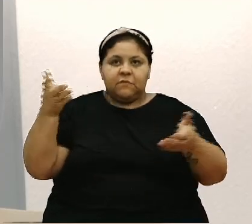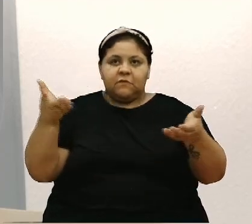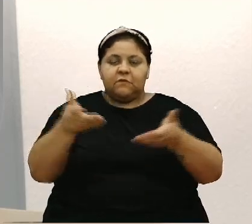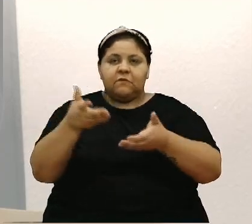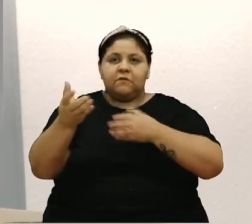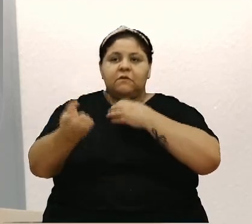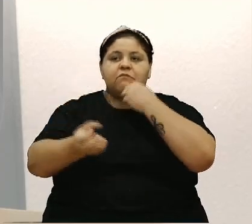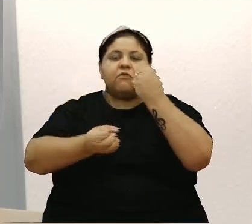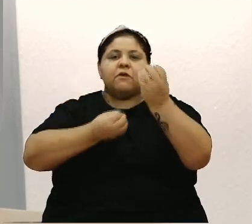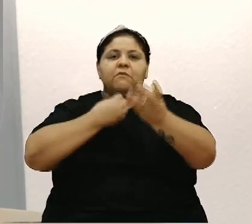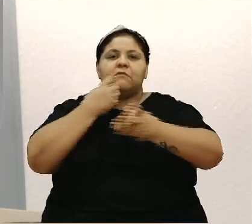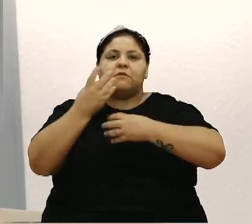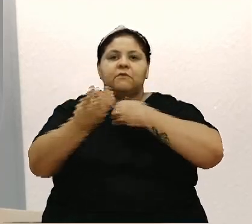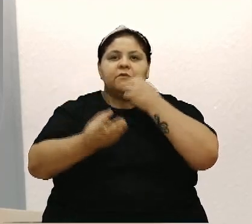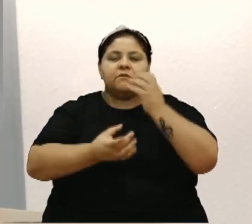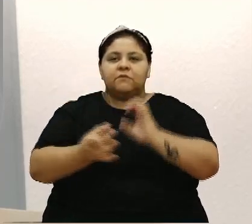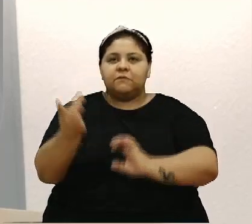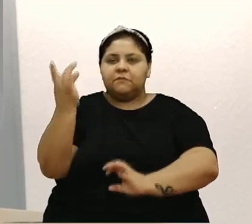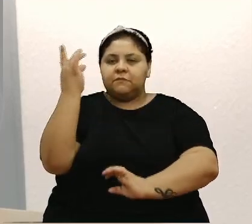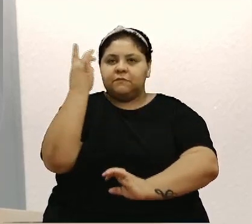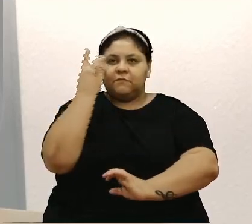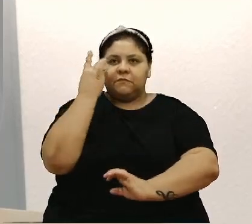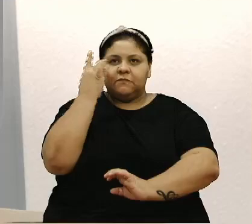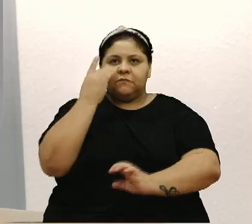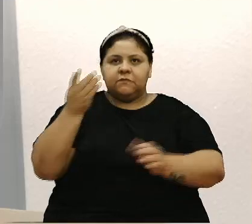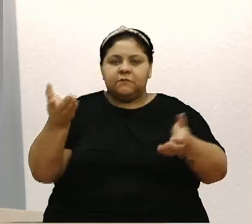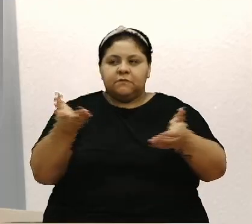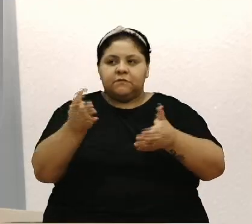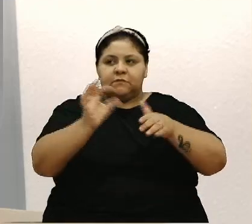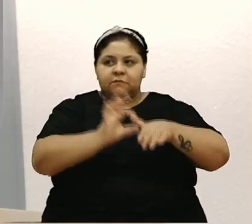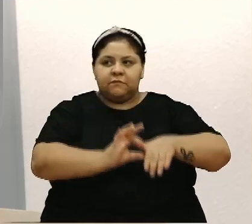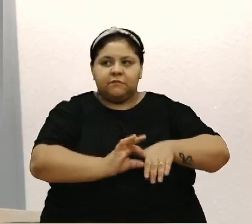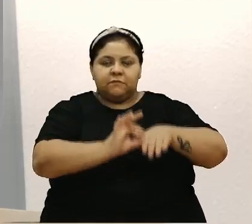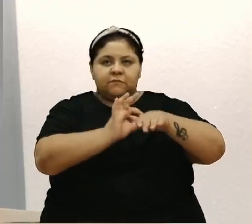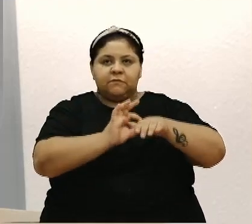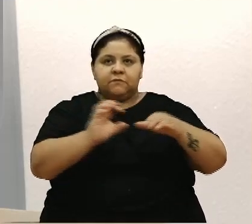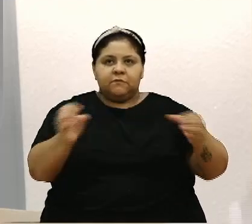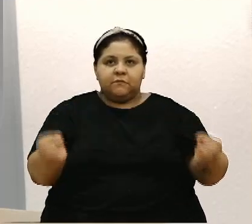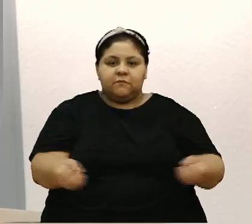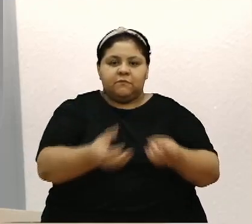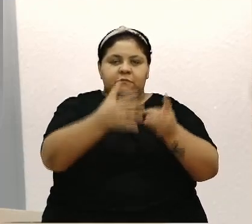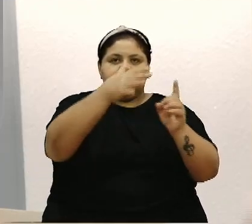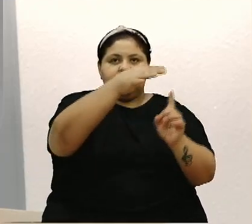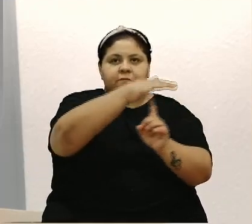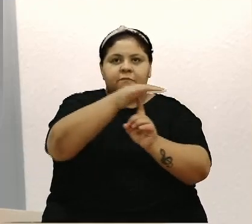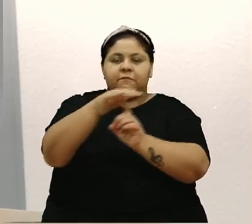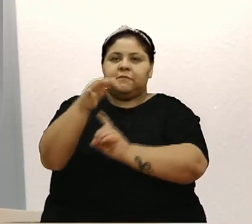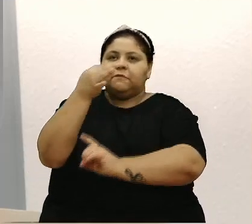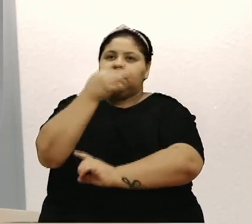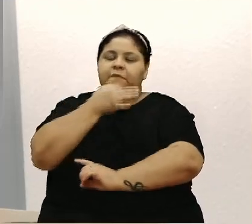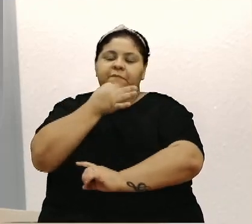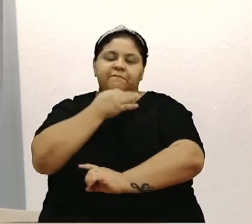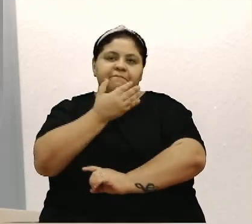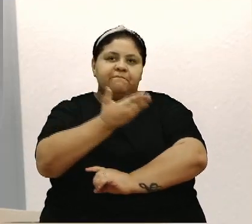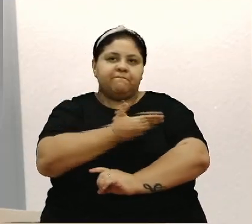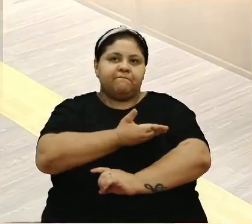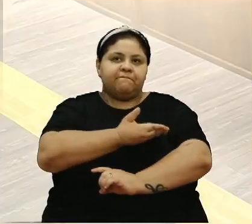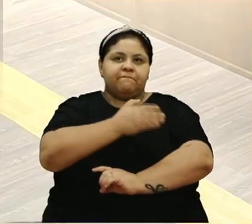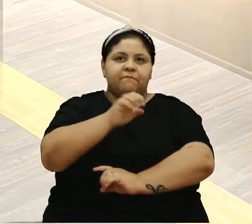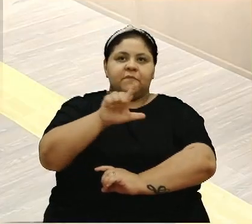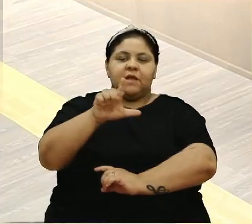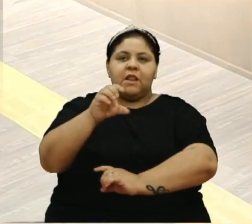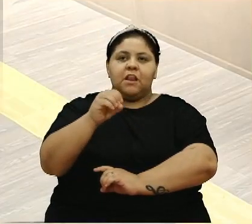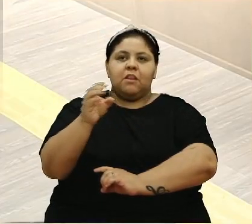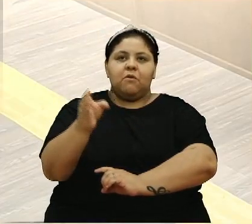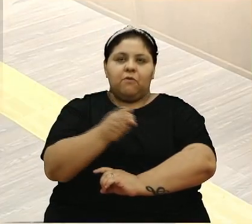de uma poesia com a presença ilustre da atual patrona da Feira do Livro de Caxias do Sul, nossa amiga Elô Bassichetti.